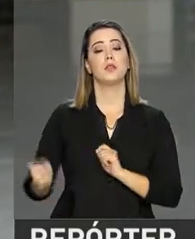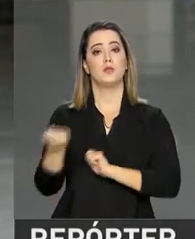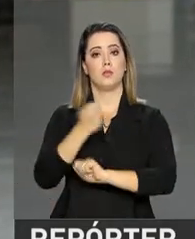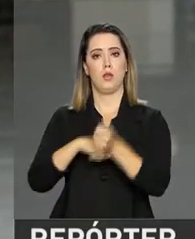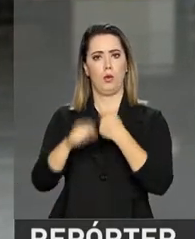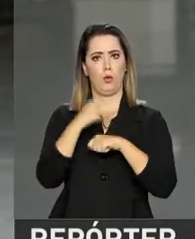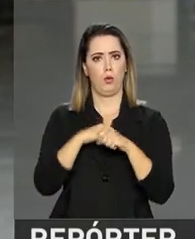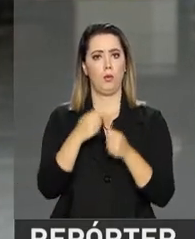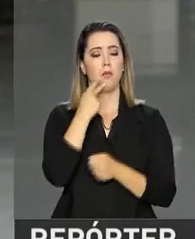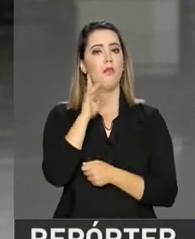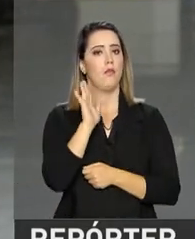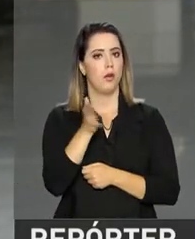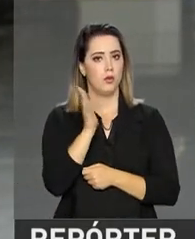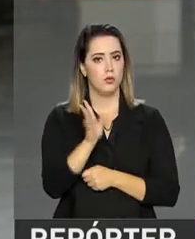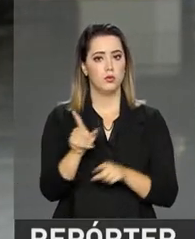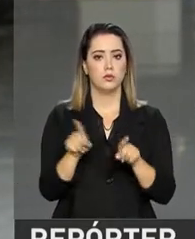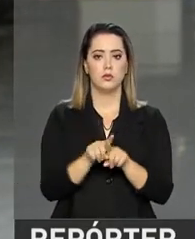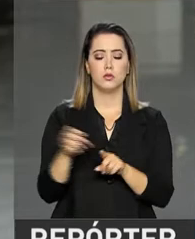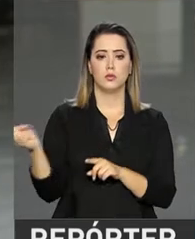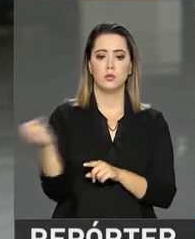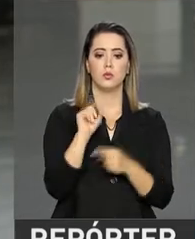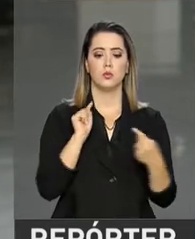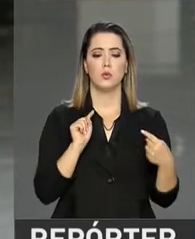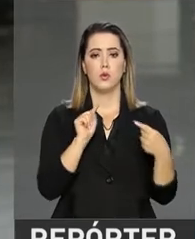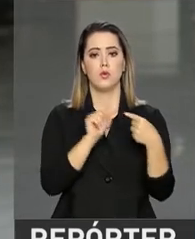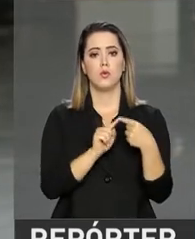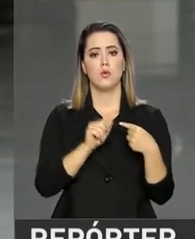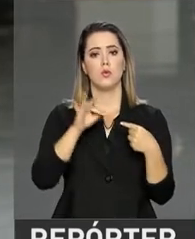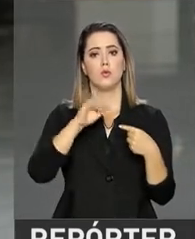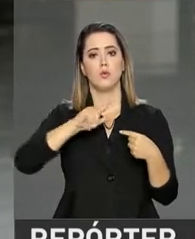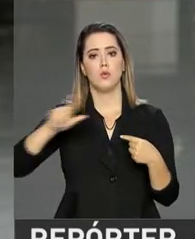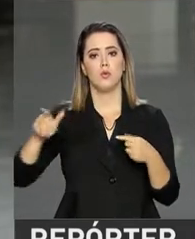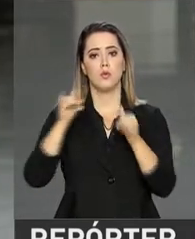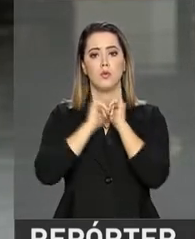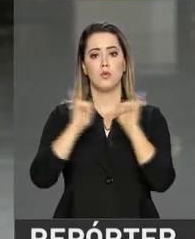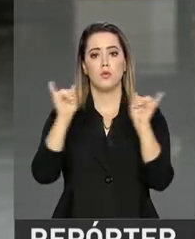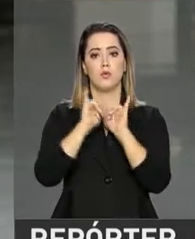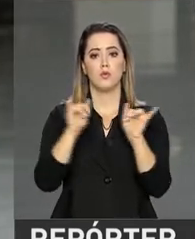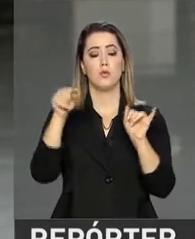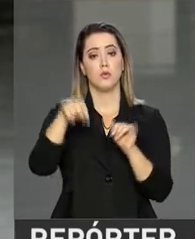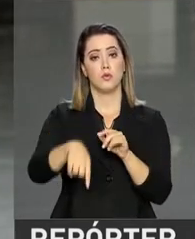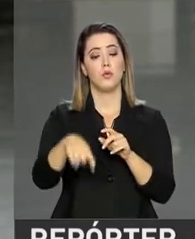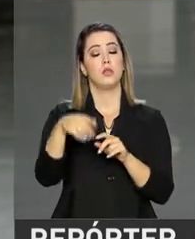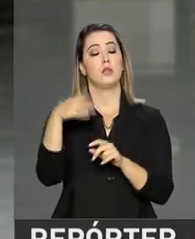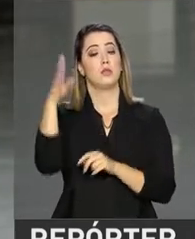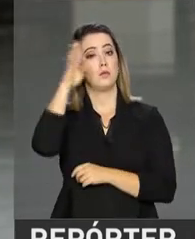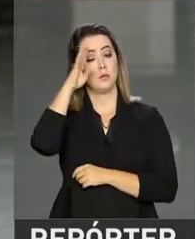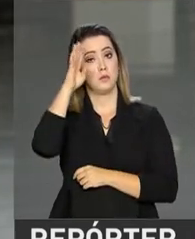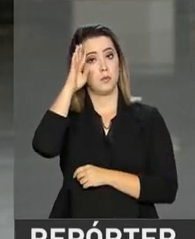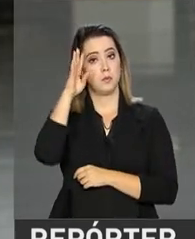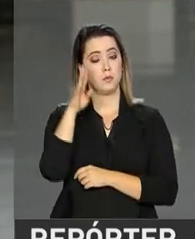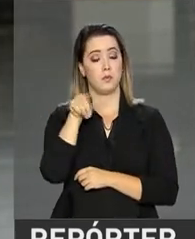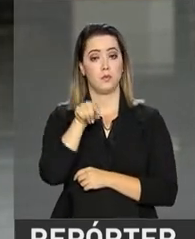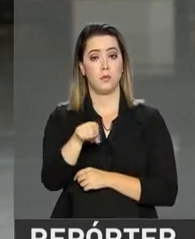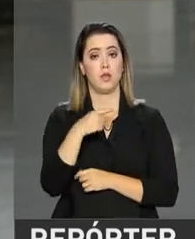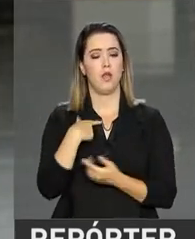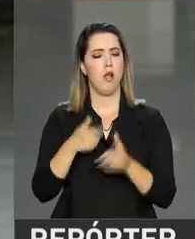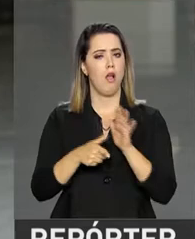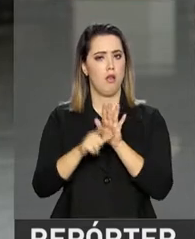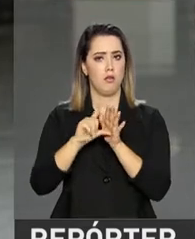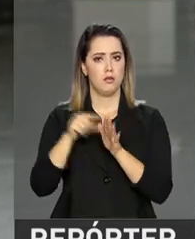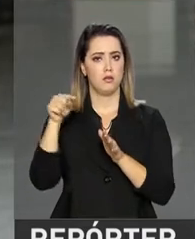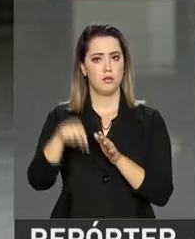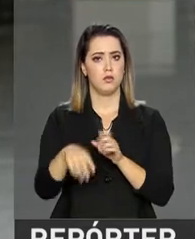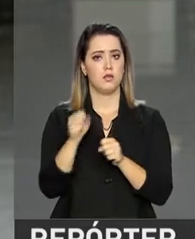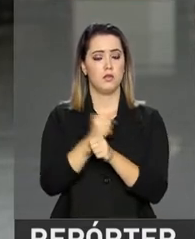informou que a nova meta fiscal do governo será anunciada nesta quarta-feira originalmente a meta para